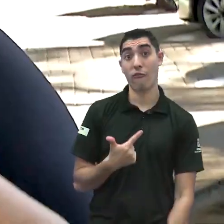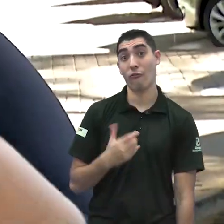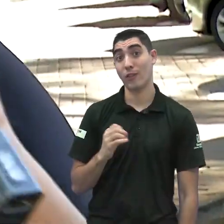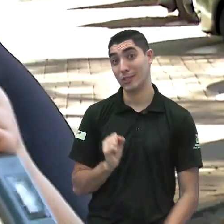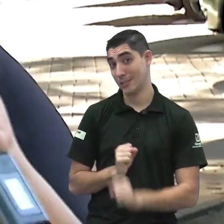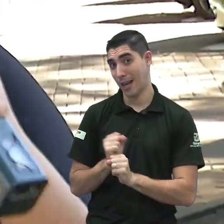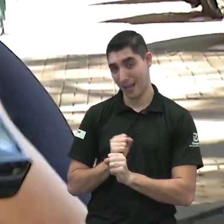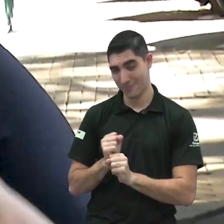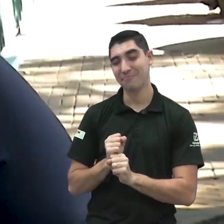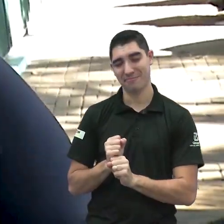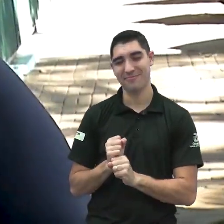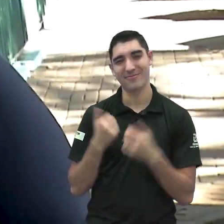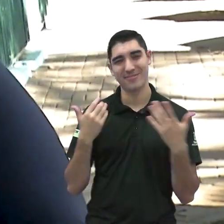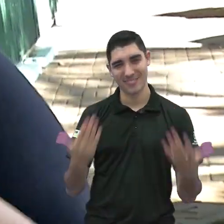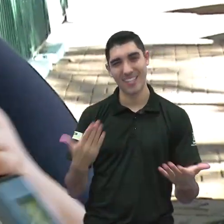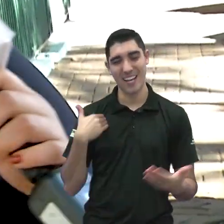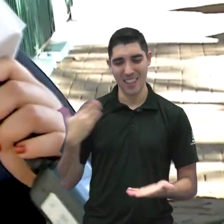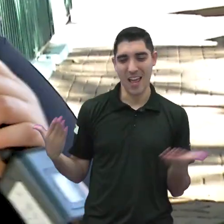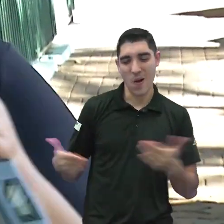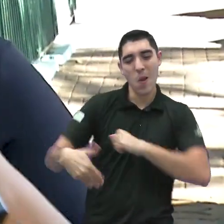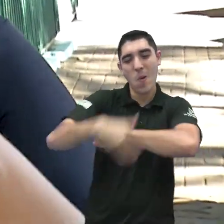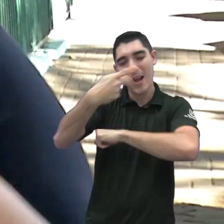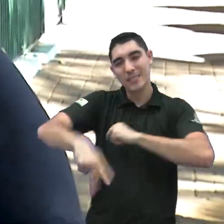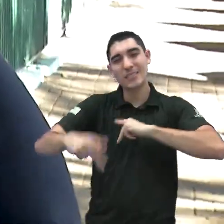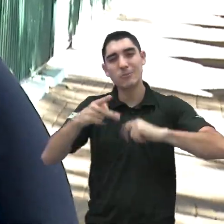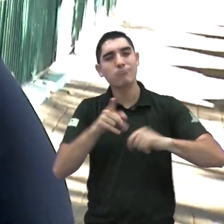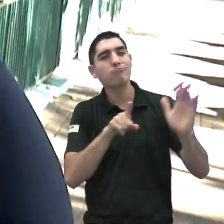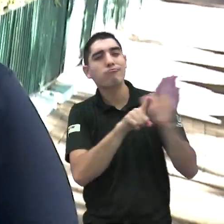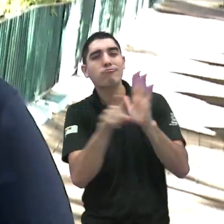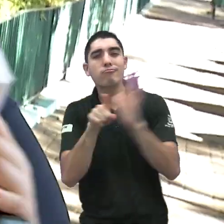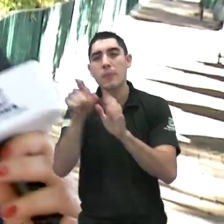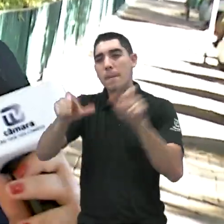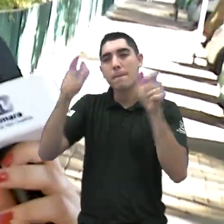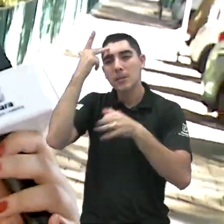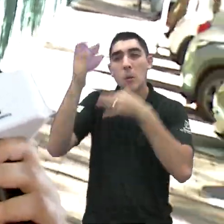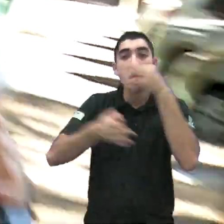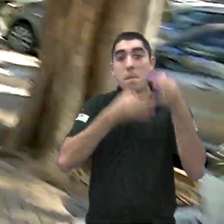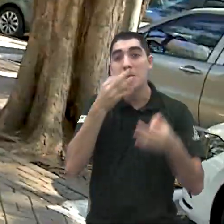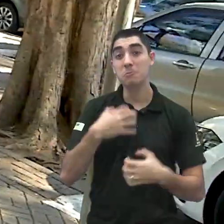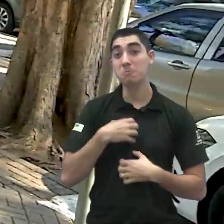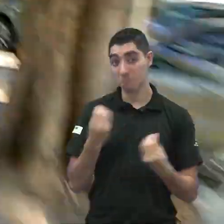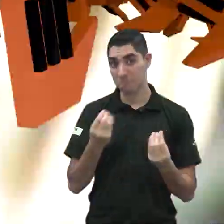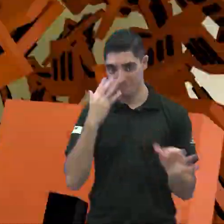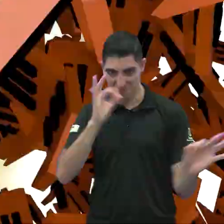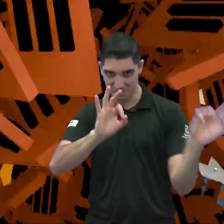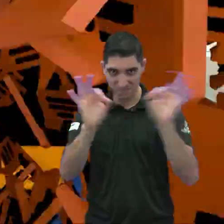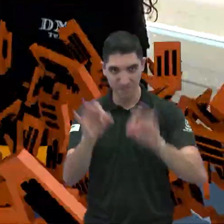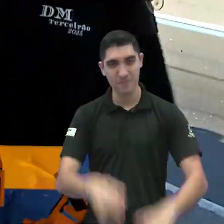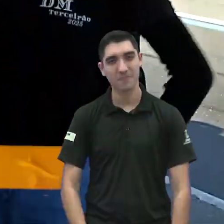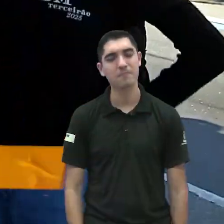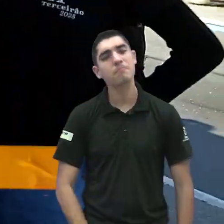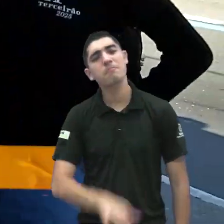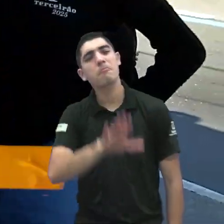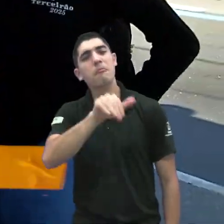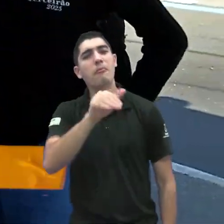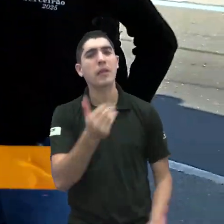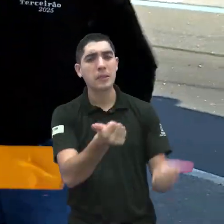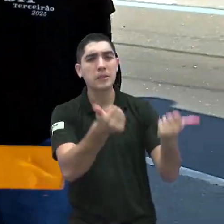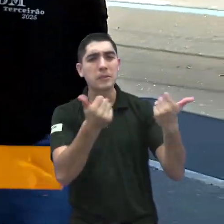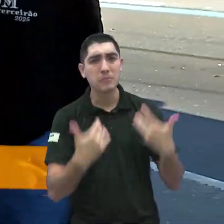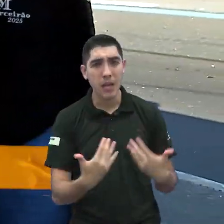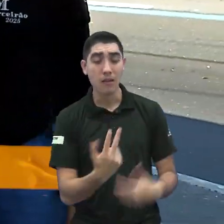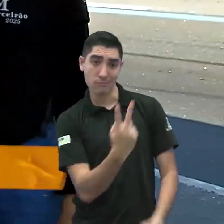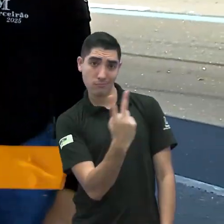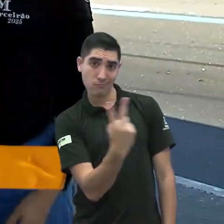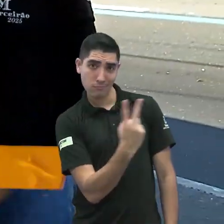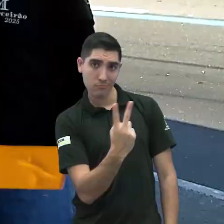viu? Inclusive hoje a gente veio aqui nas ruas de São José pra saber da galera como que eles lidam com isso, bora lá? Gente, então me conta aqui,